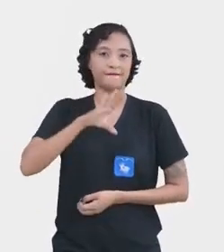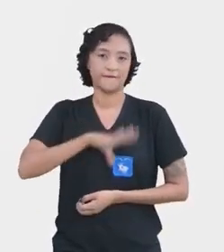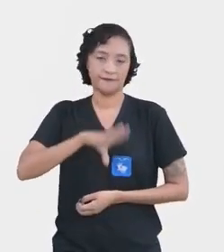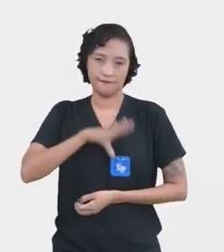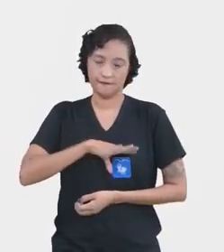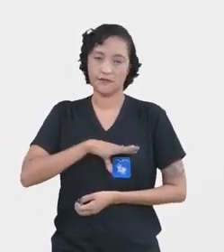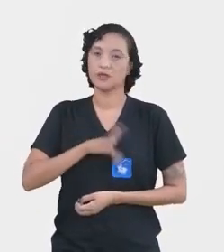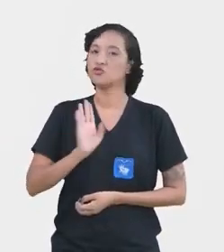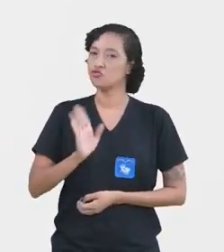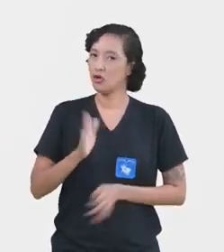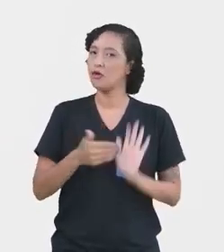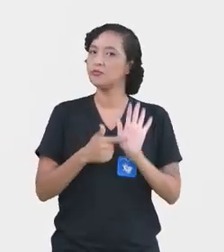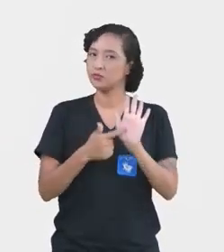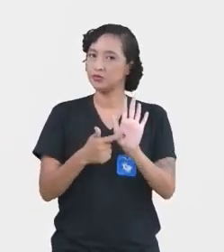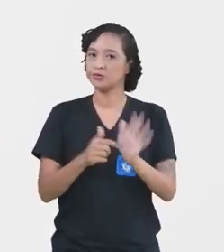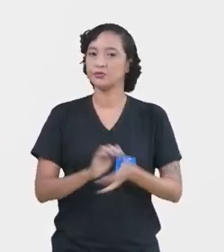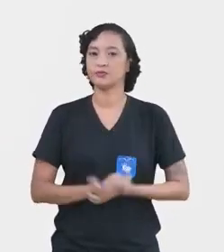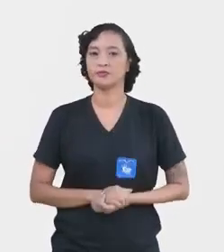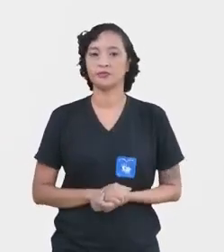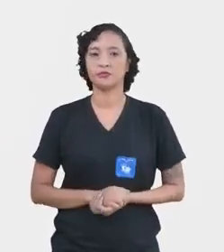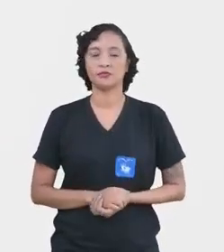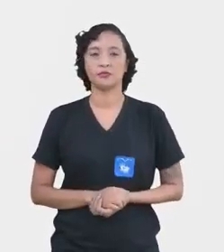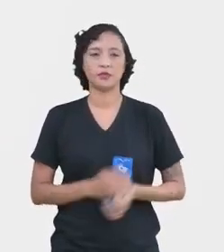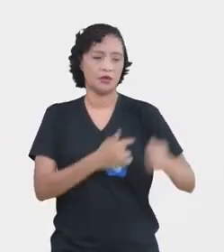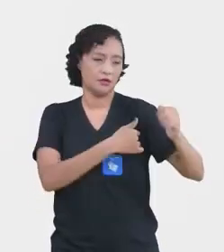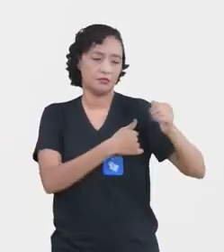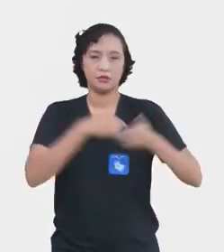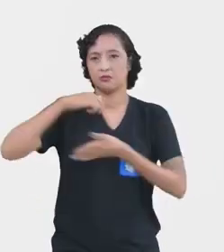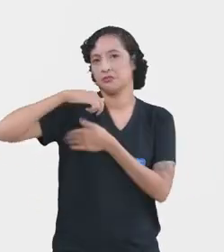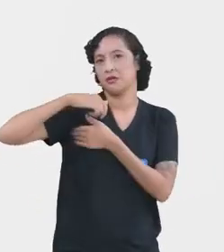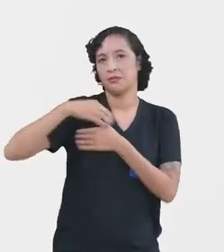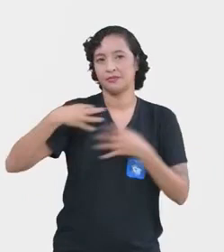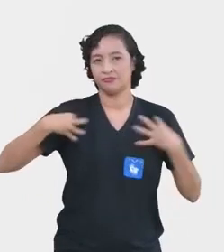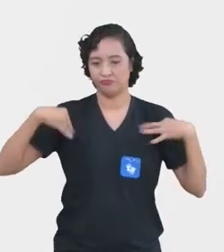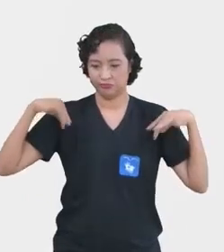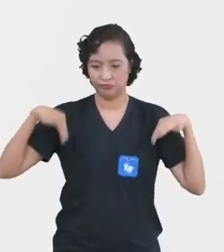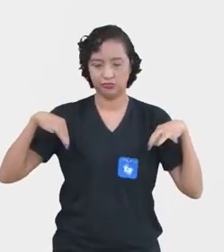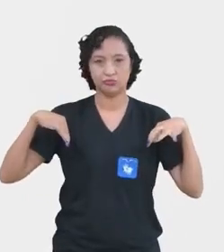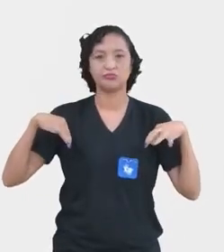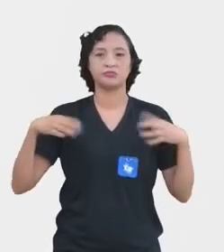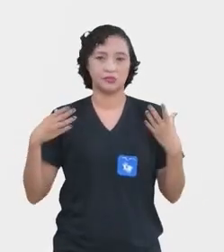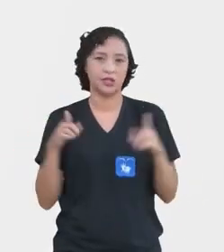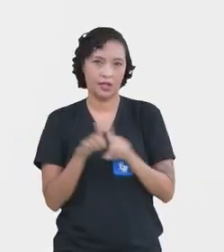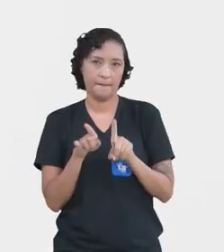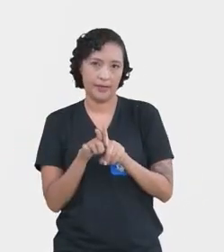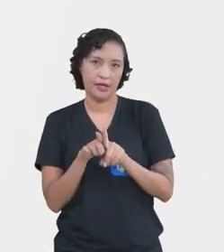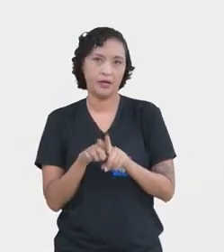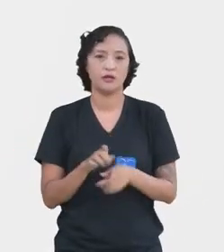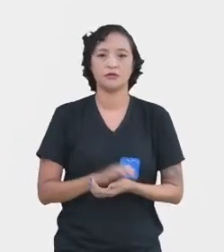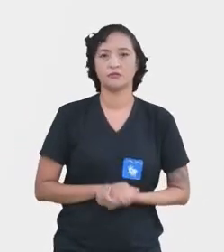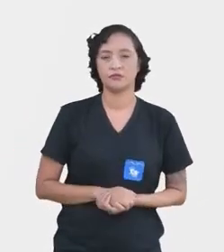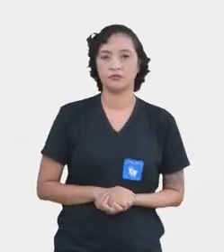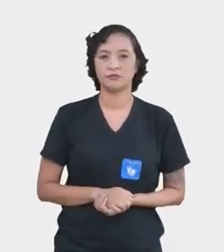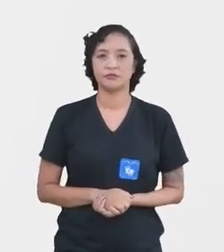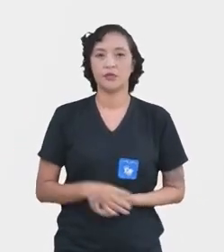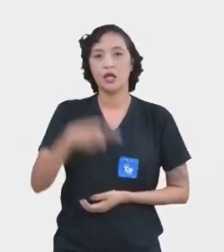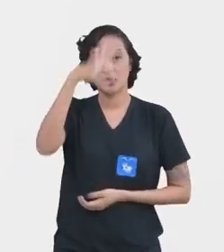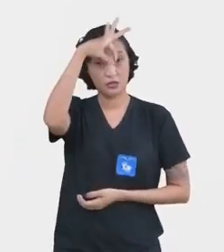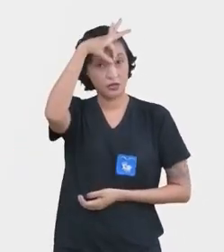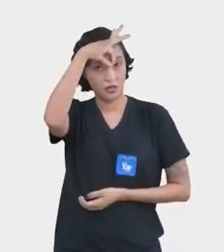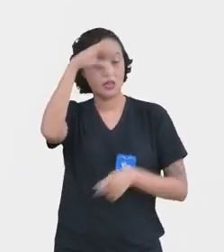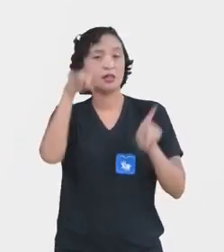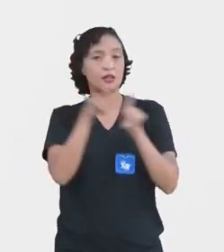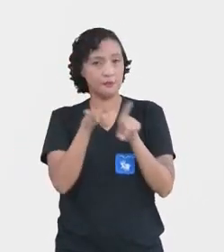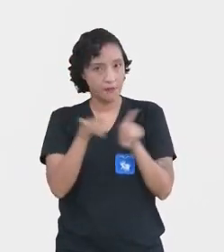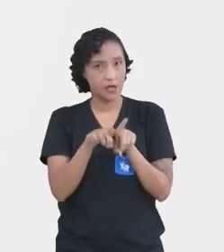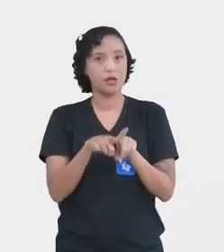já falamos. Surgem pelos nas regiões pubianas, né, e nas axilas, que aqui nós estamos mostrando. Já